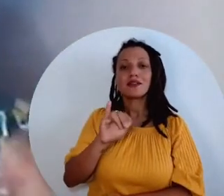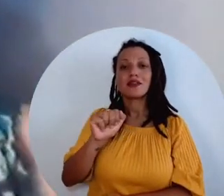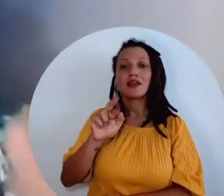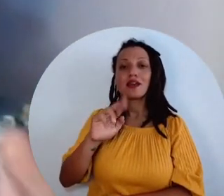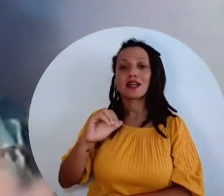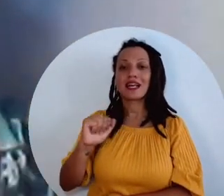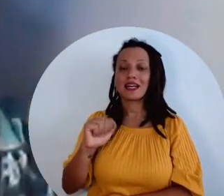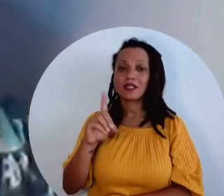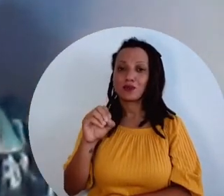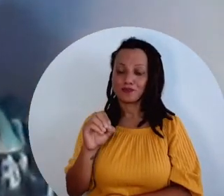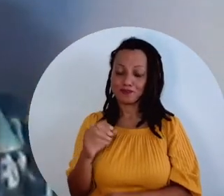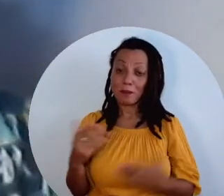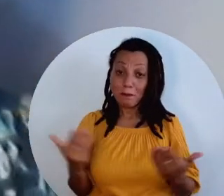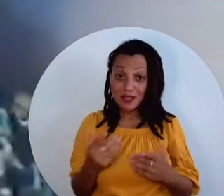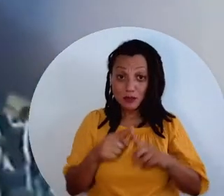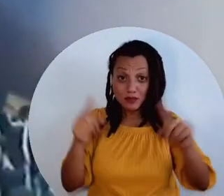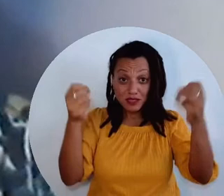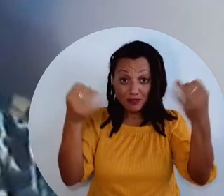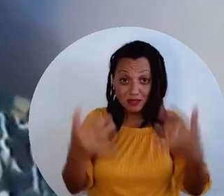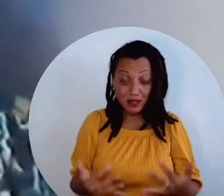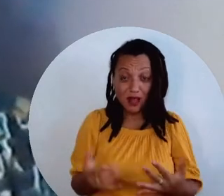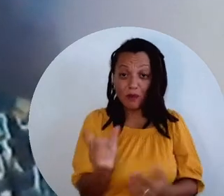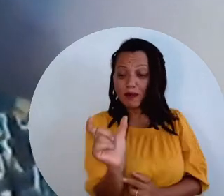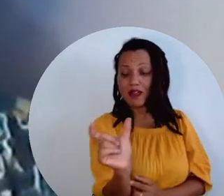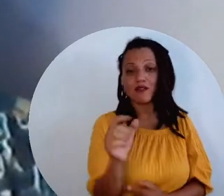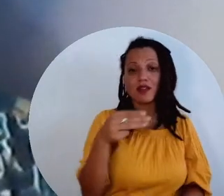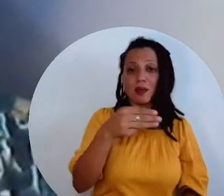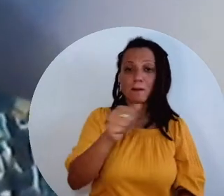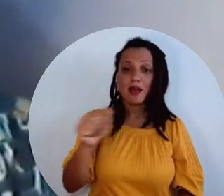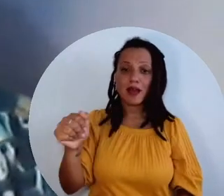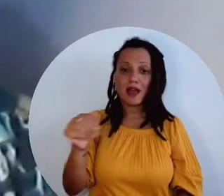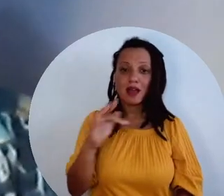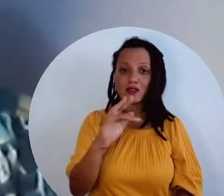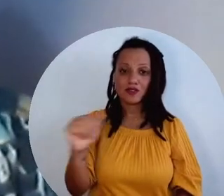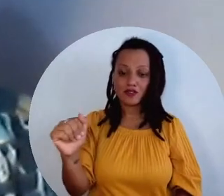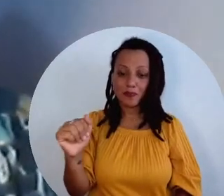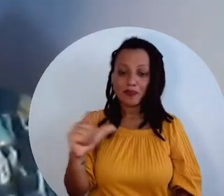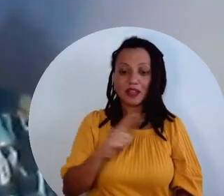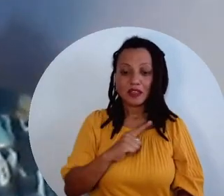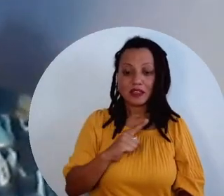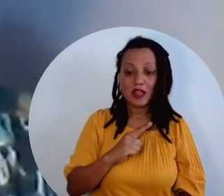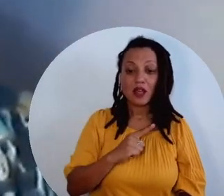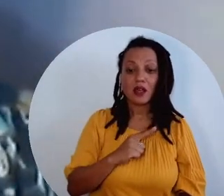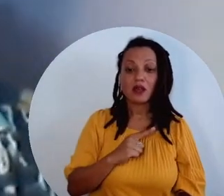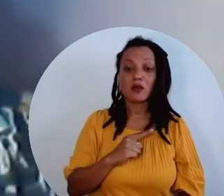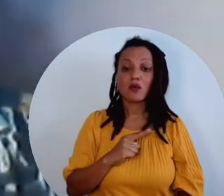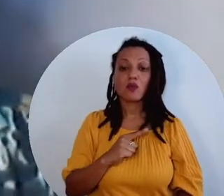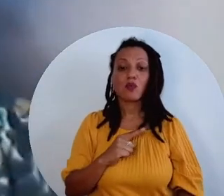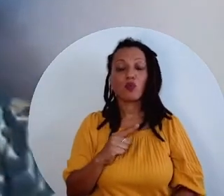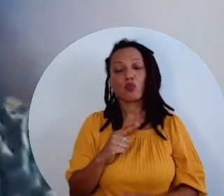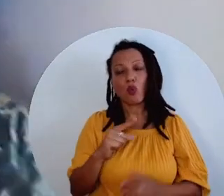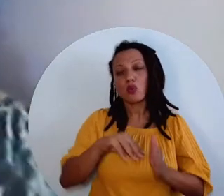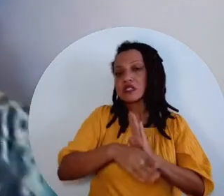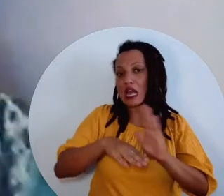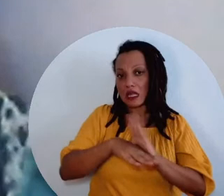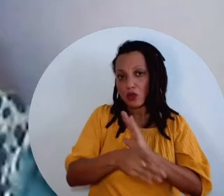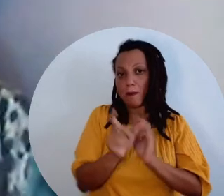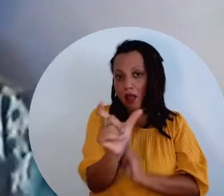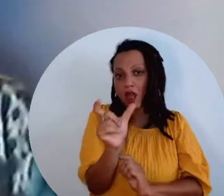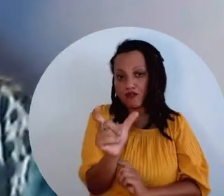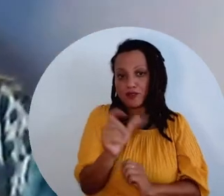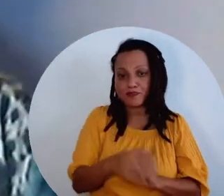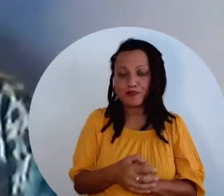que é o conceito de Maafa, que é um conceito trazido pela afro-americana Marim Bani, e